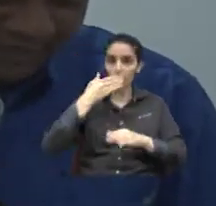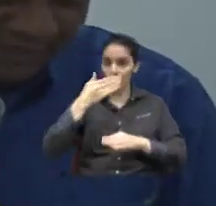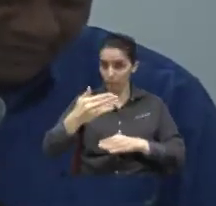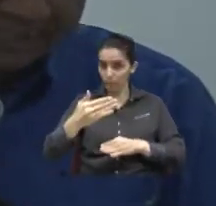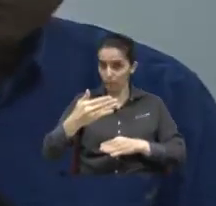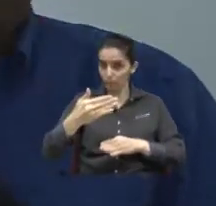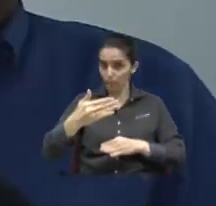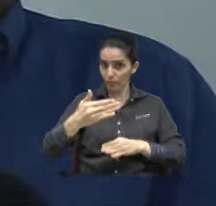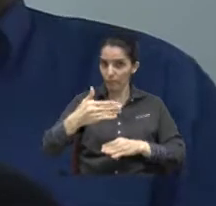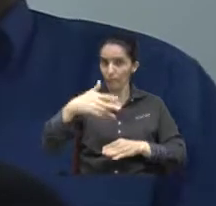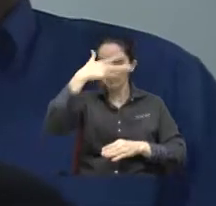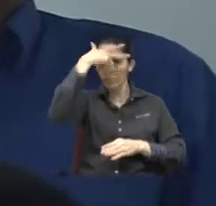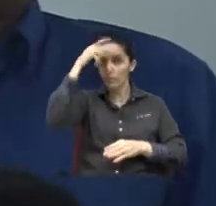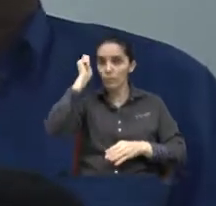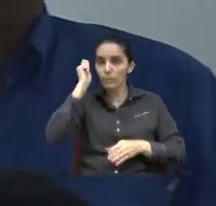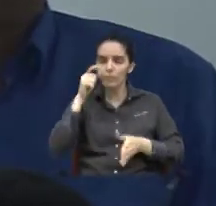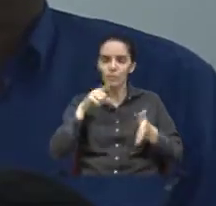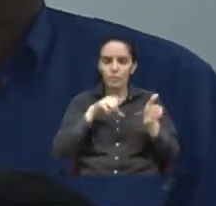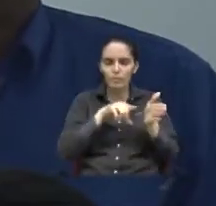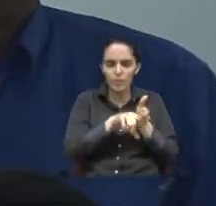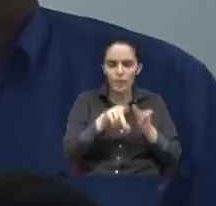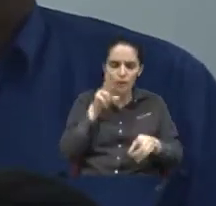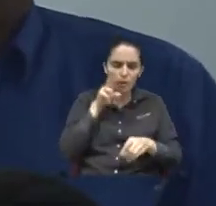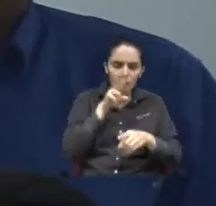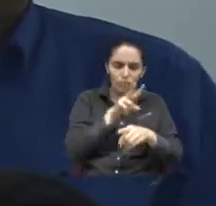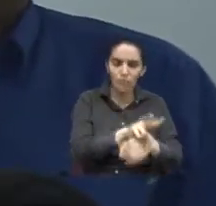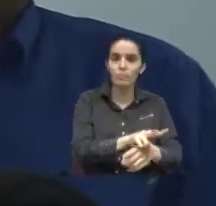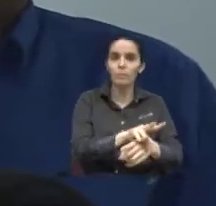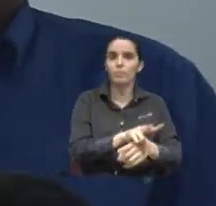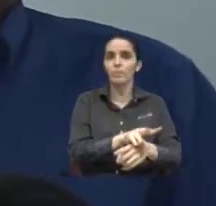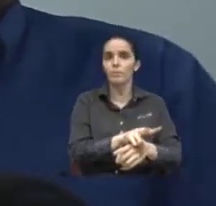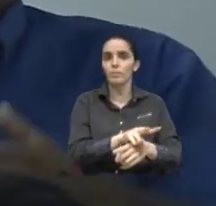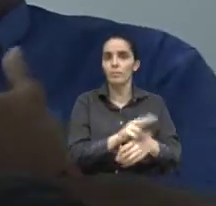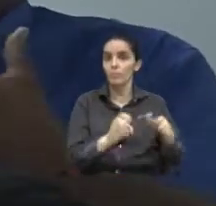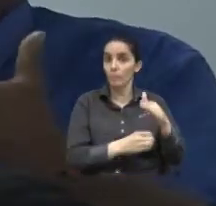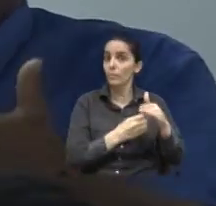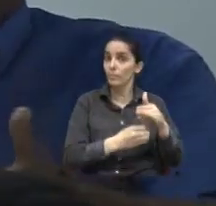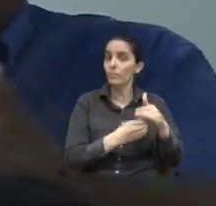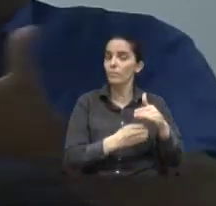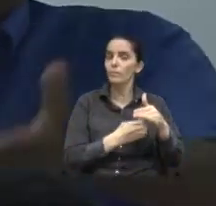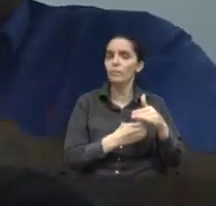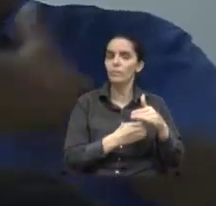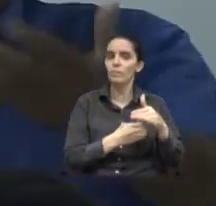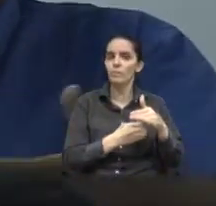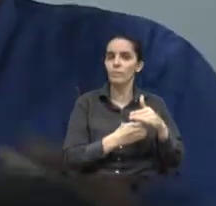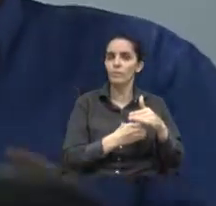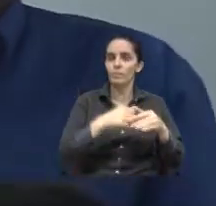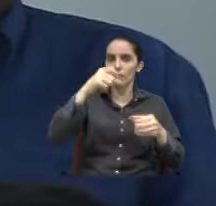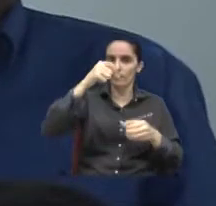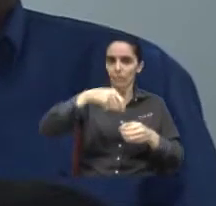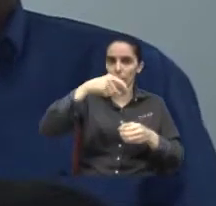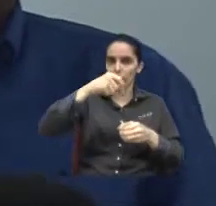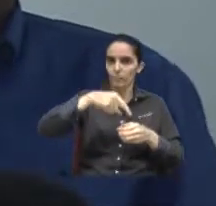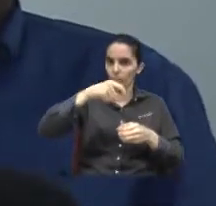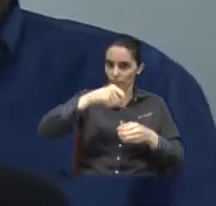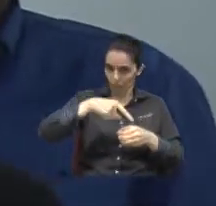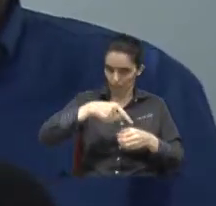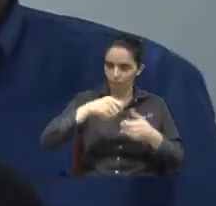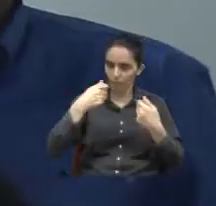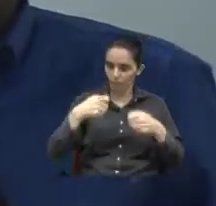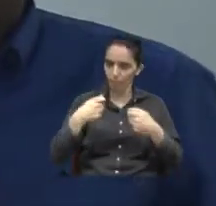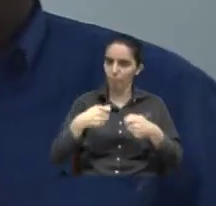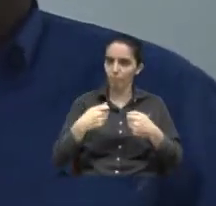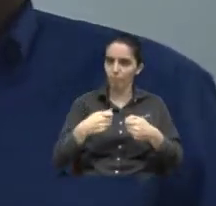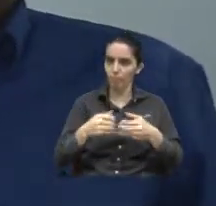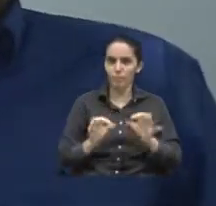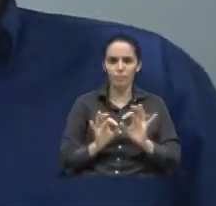essa fiscalização, principalmente no que concerne a arrecadação das contrapartidas. Então é um